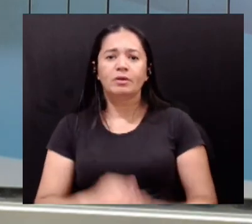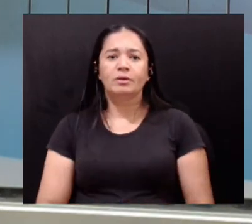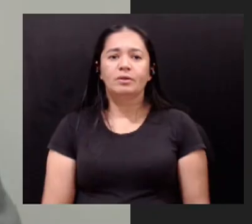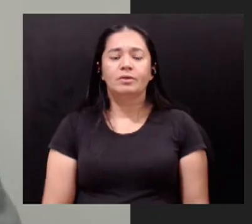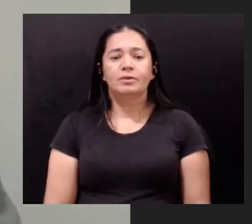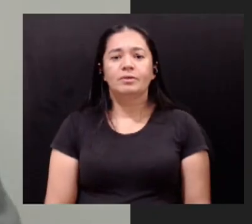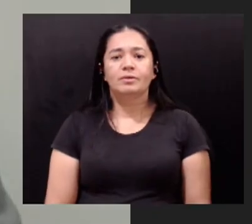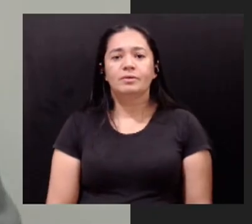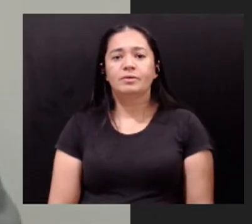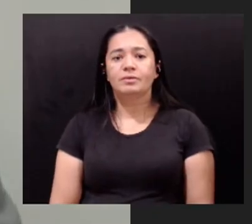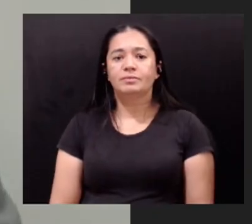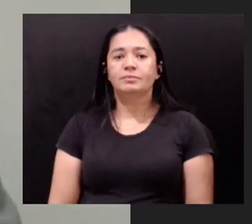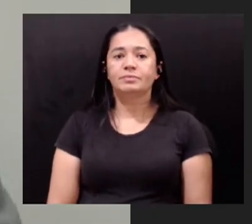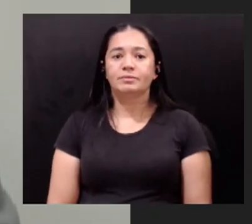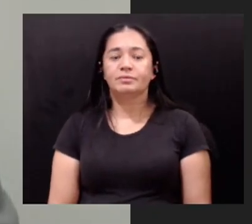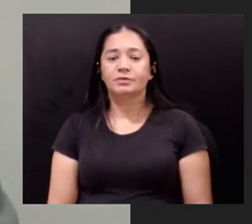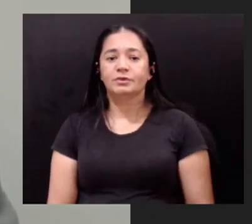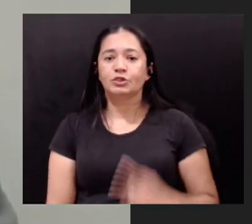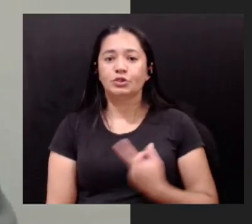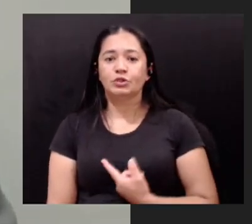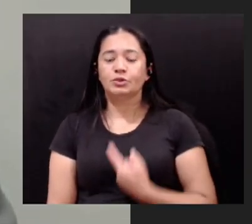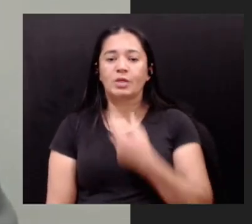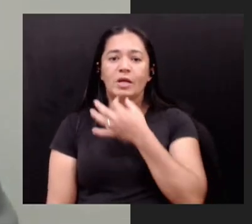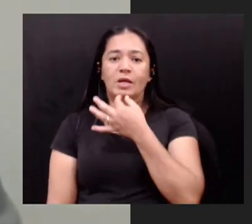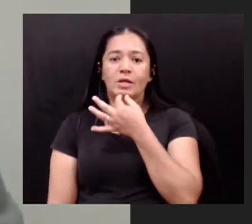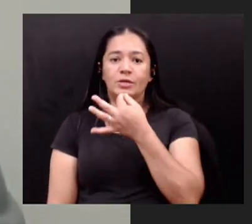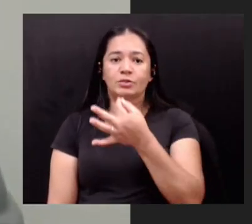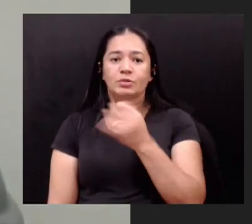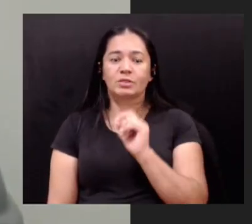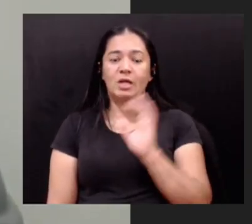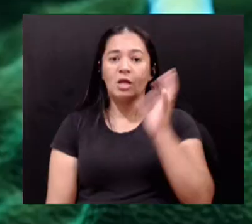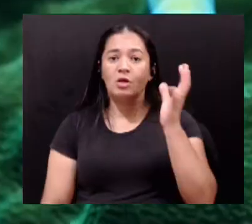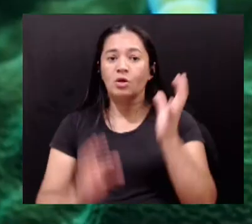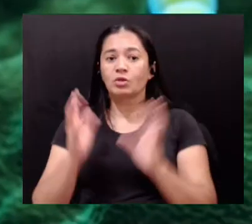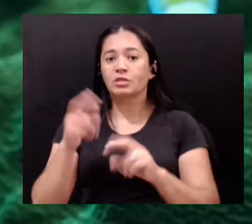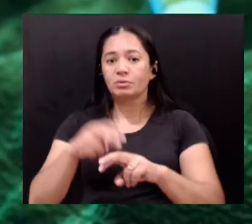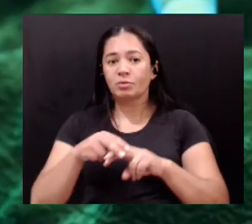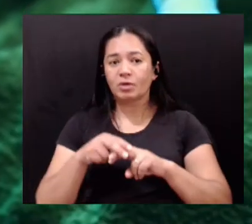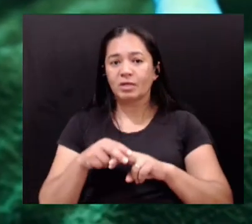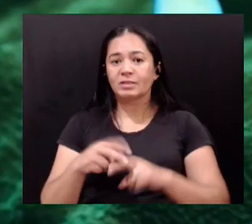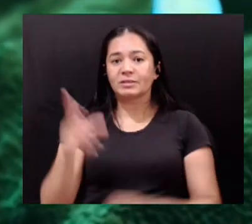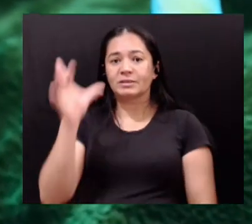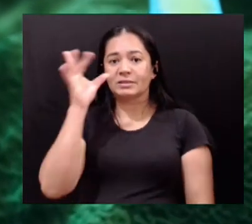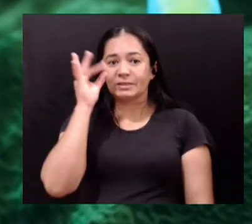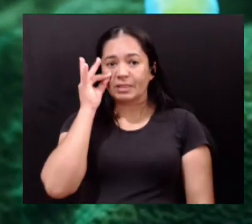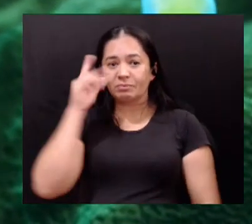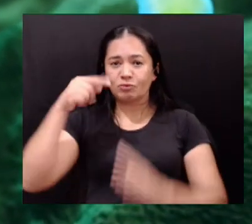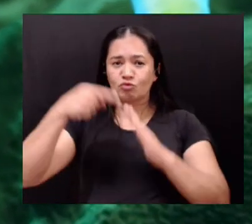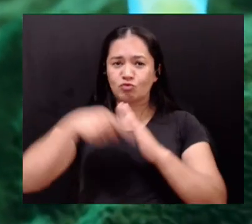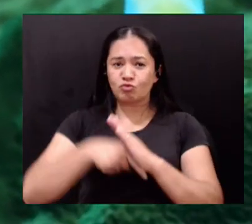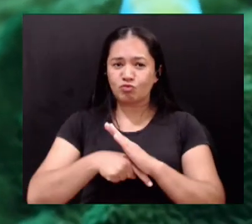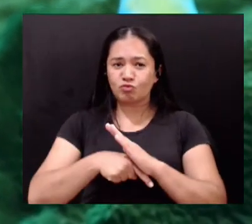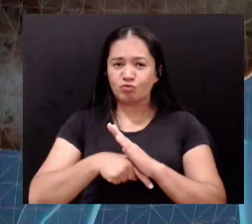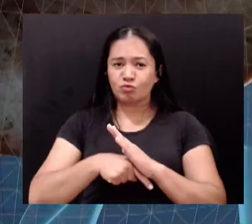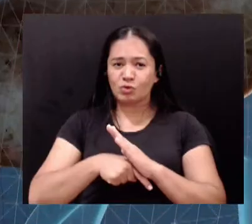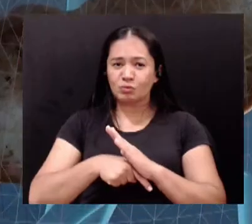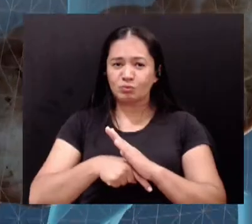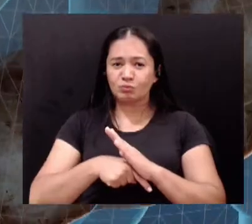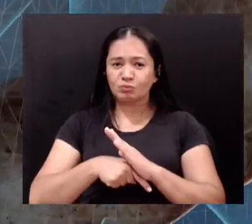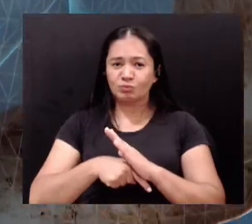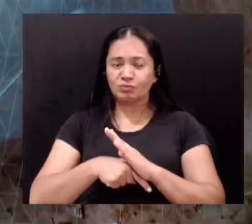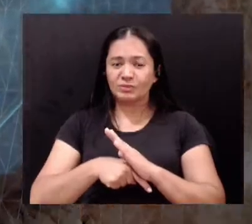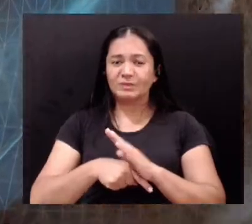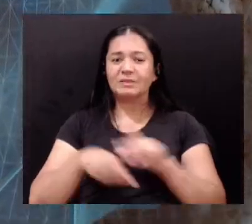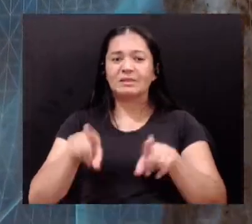A gente acredita que isso acontece através da presença crônica da bactéria ali e lesão na